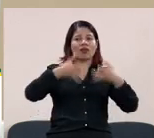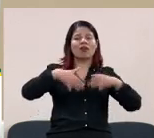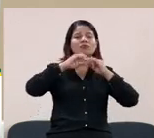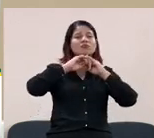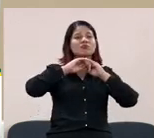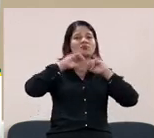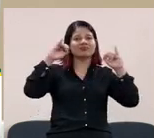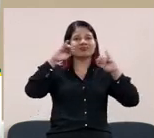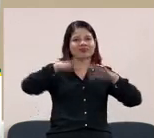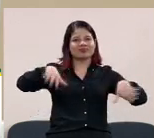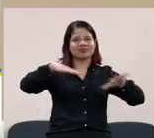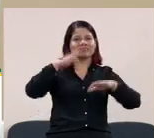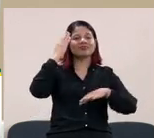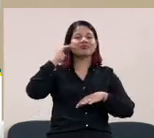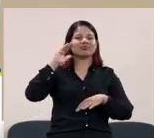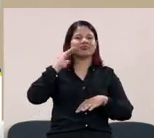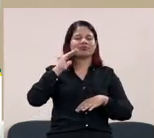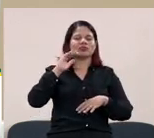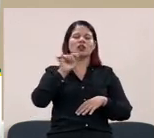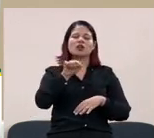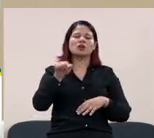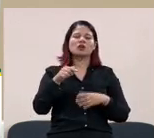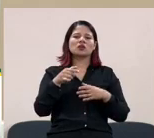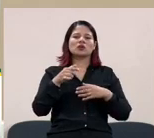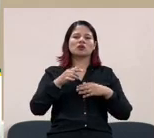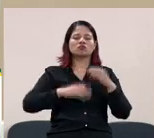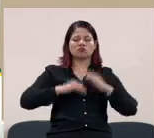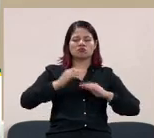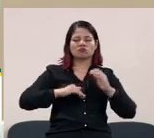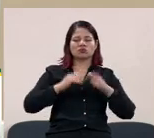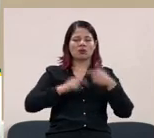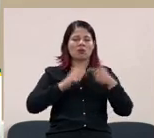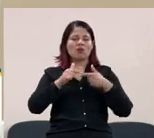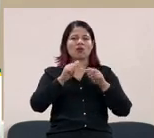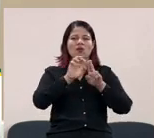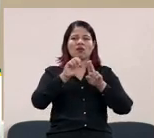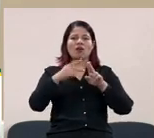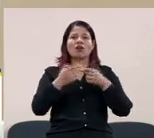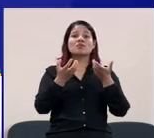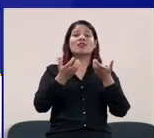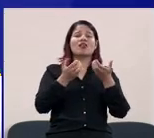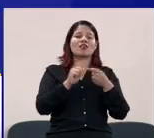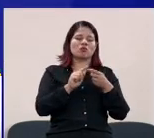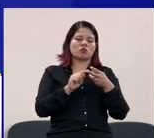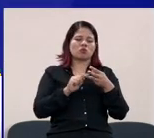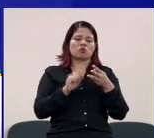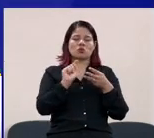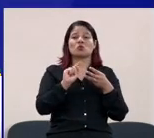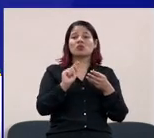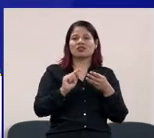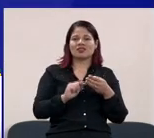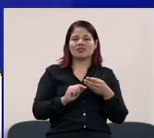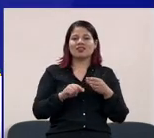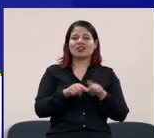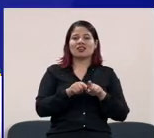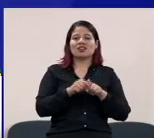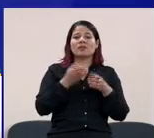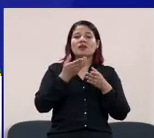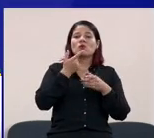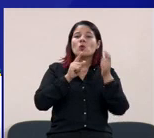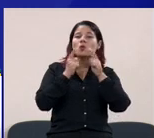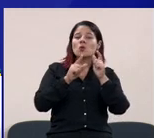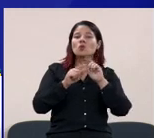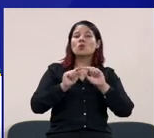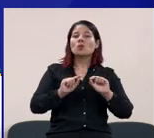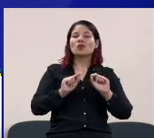mostrar as nossas pretensões à sociedade, para mostrar as nossas conquistas à sociedade, para mostrar os nossos sonhos. Eu aproveito